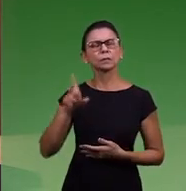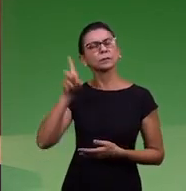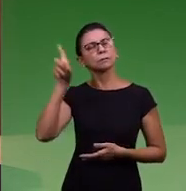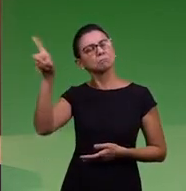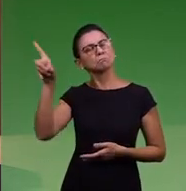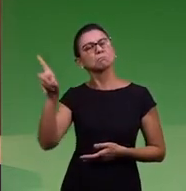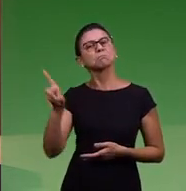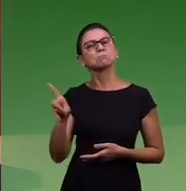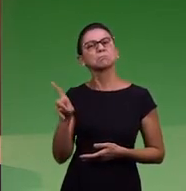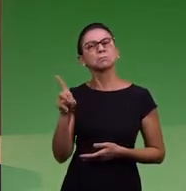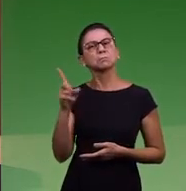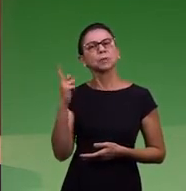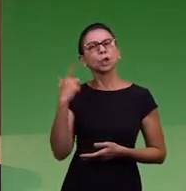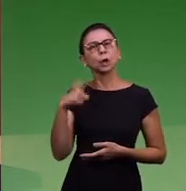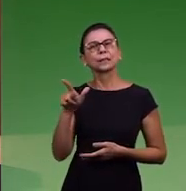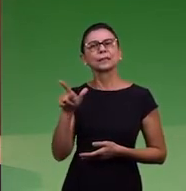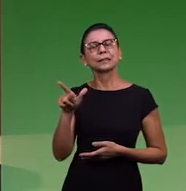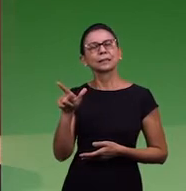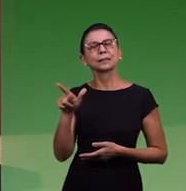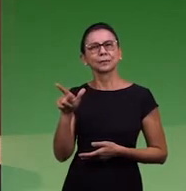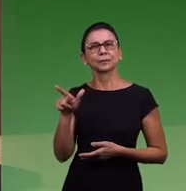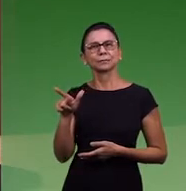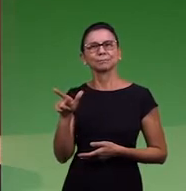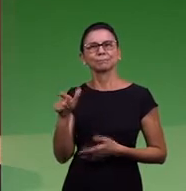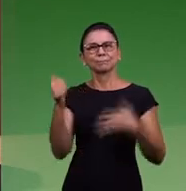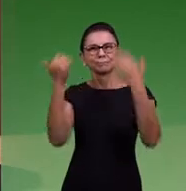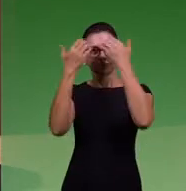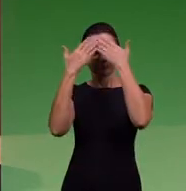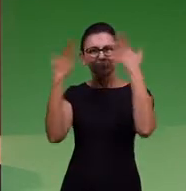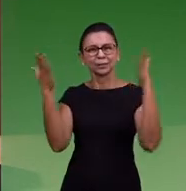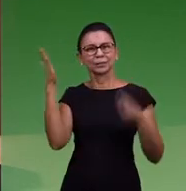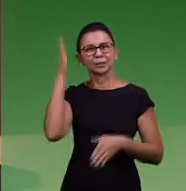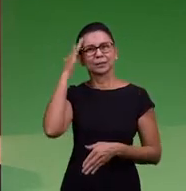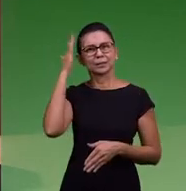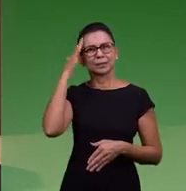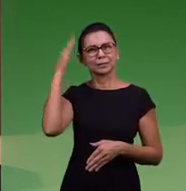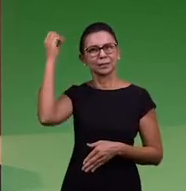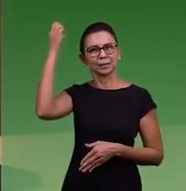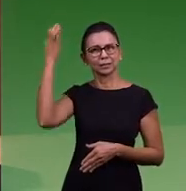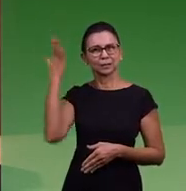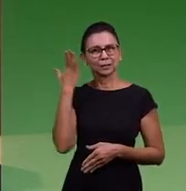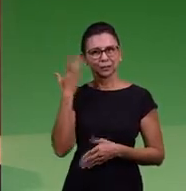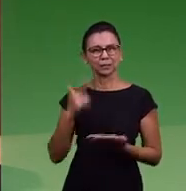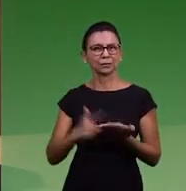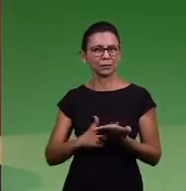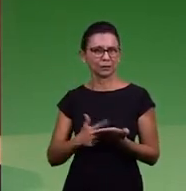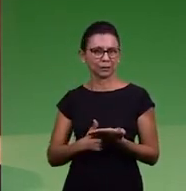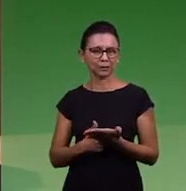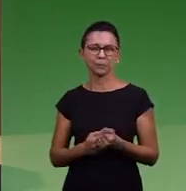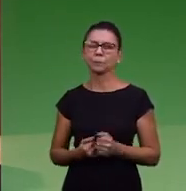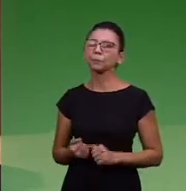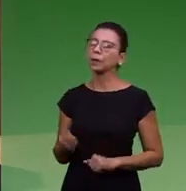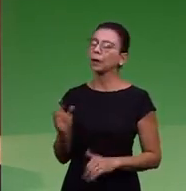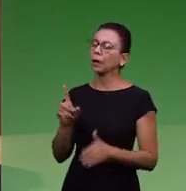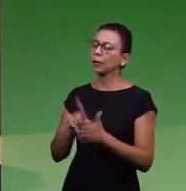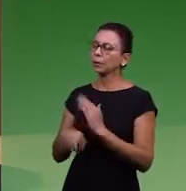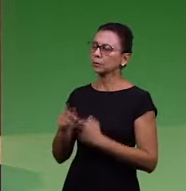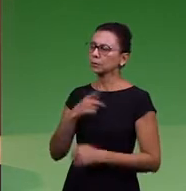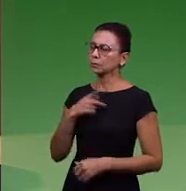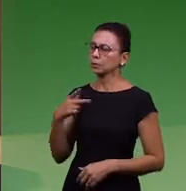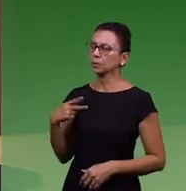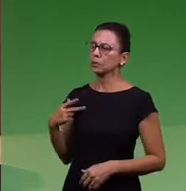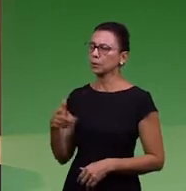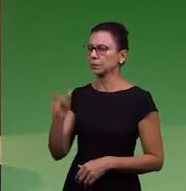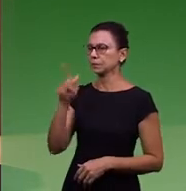Deus alcançar as riquezas profundas desse livro. E nós temos uma pergunta, pastor Gilson, que